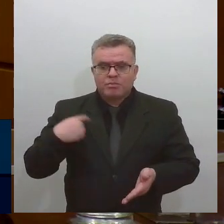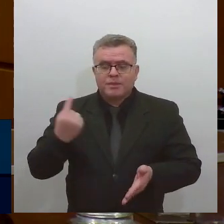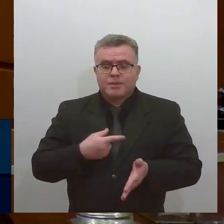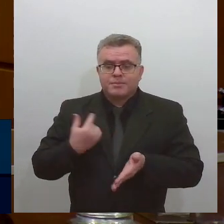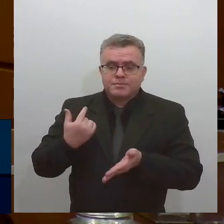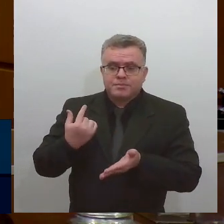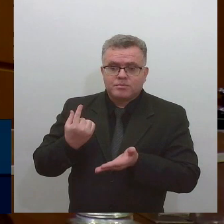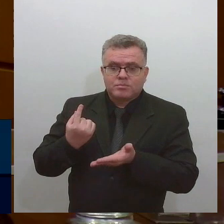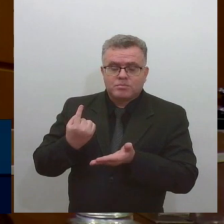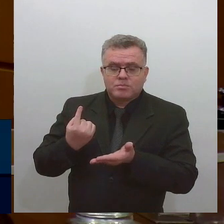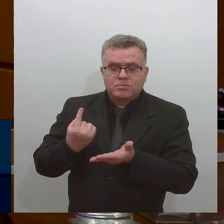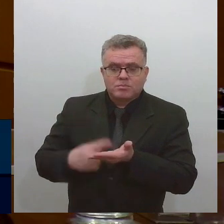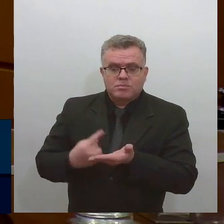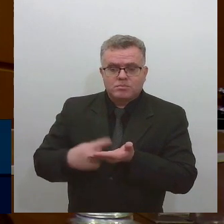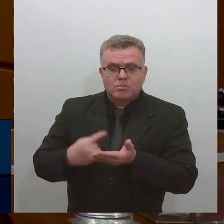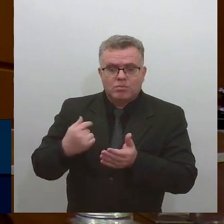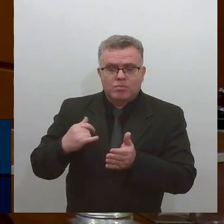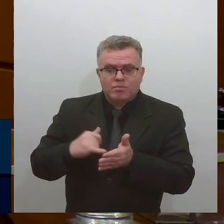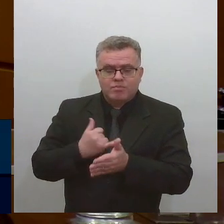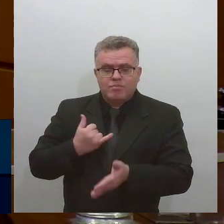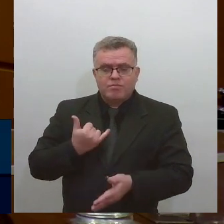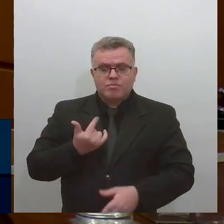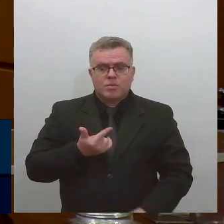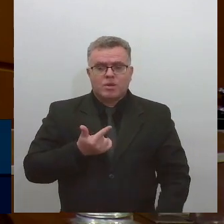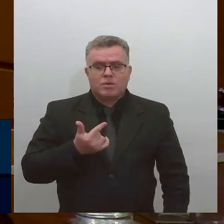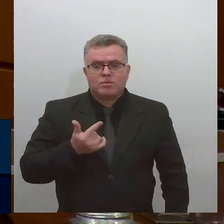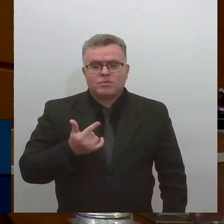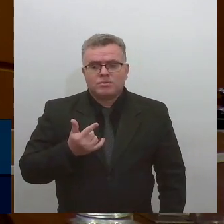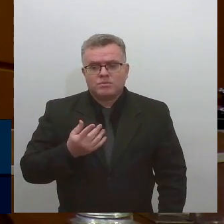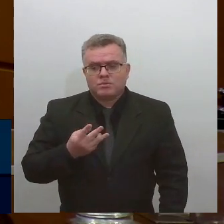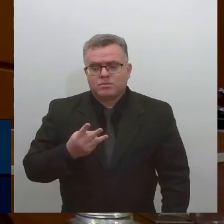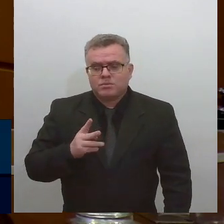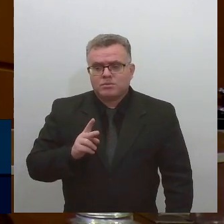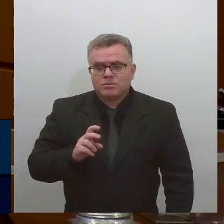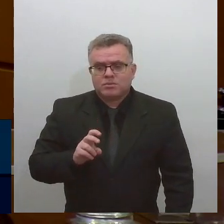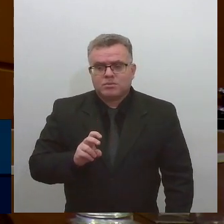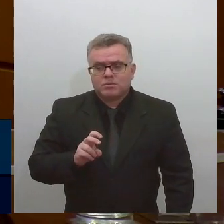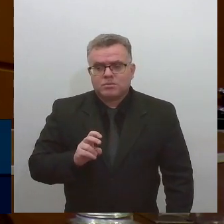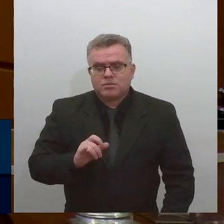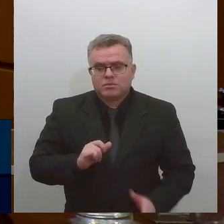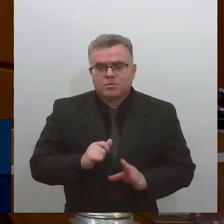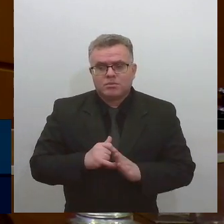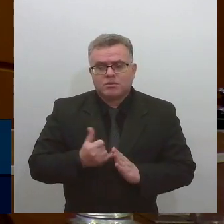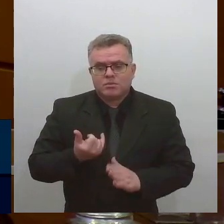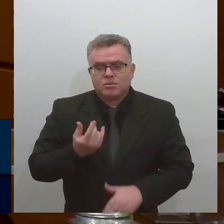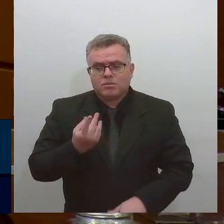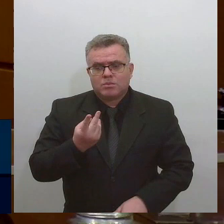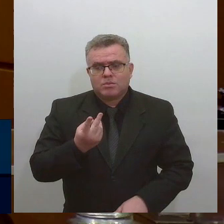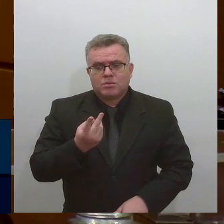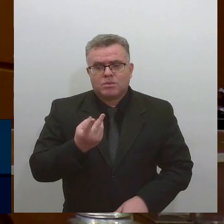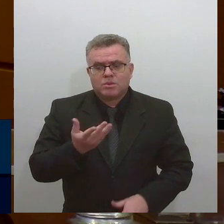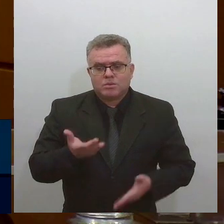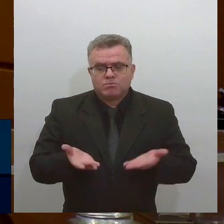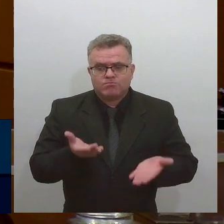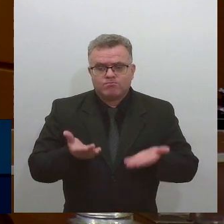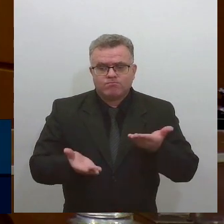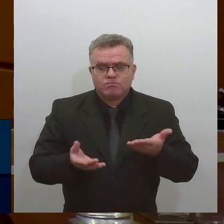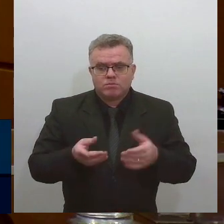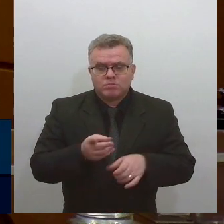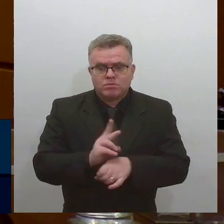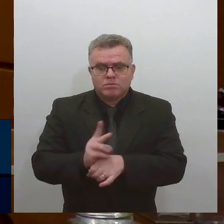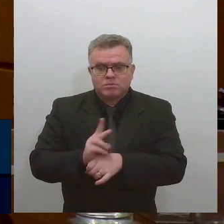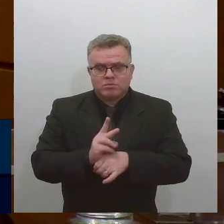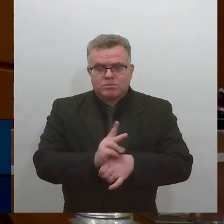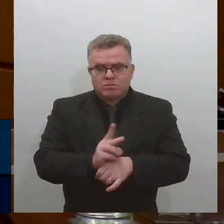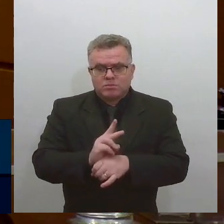br25 estamos matando mais uma teremos duas balanças para fiscalização de excesso de peso e teremos